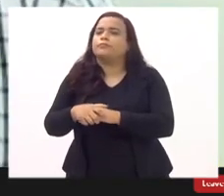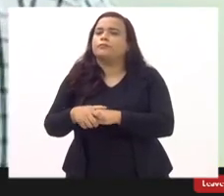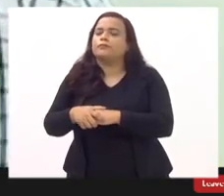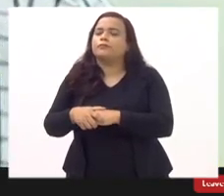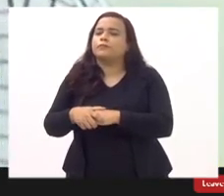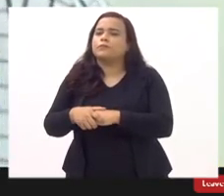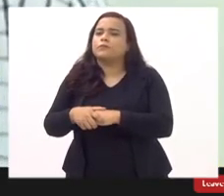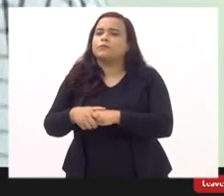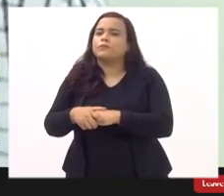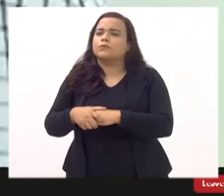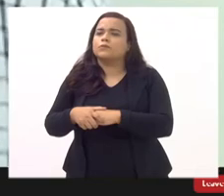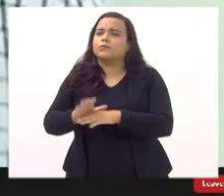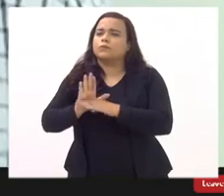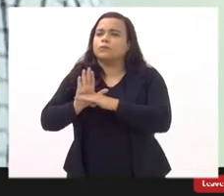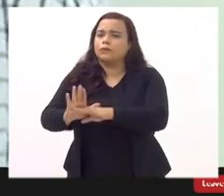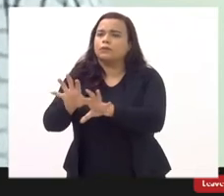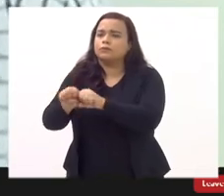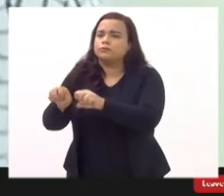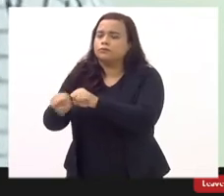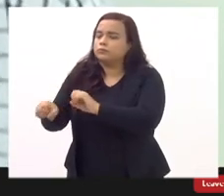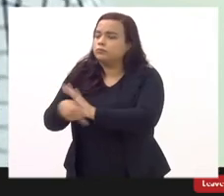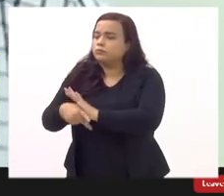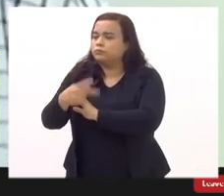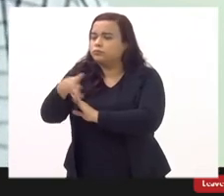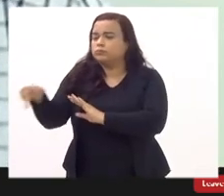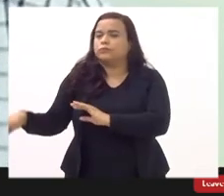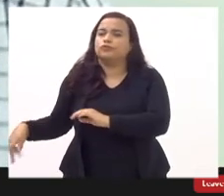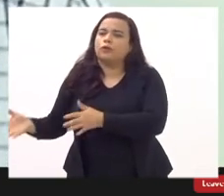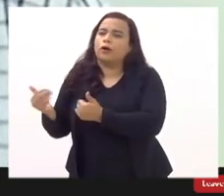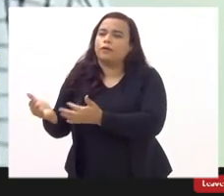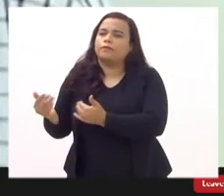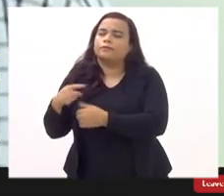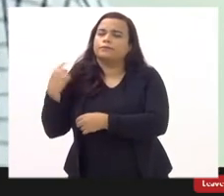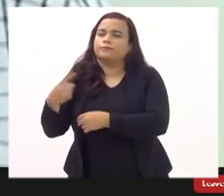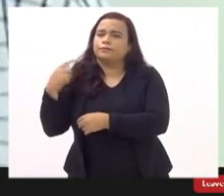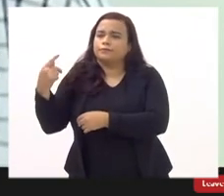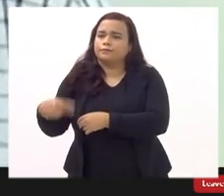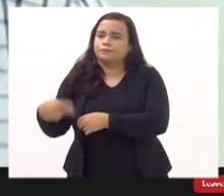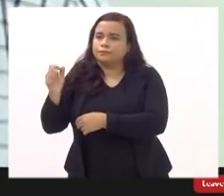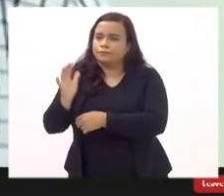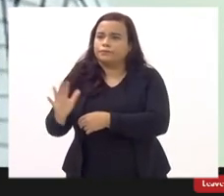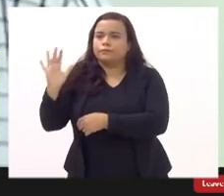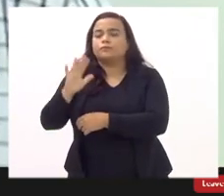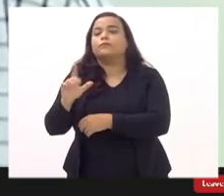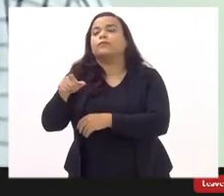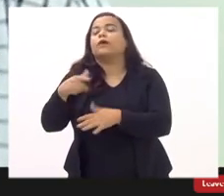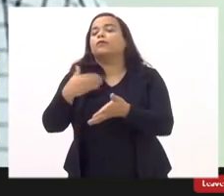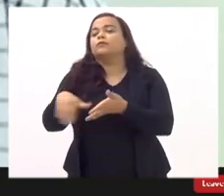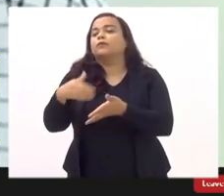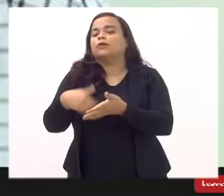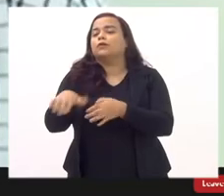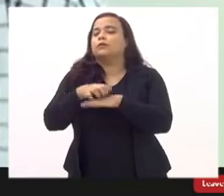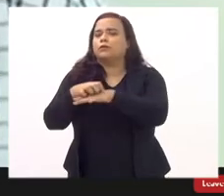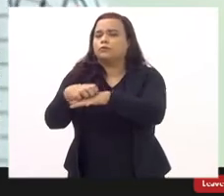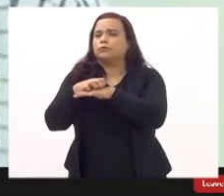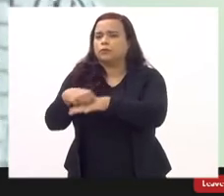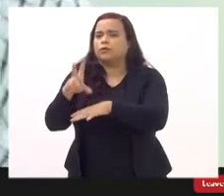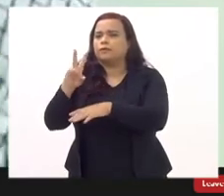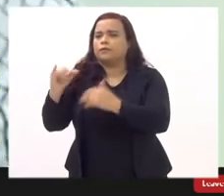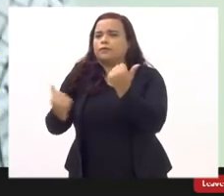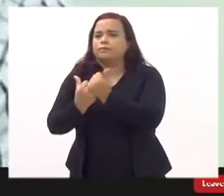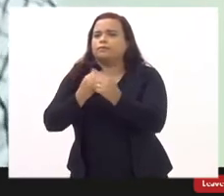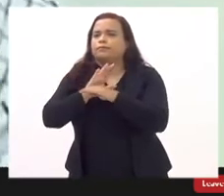para a formação, né, dos nossos jovens. A Secretaria de Transportes vai colaborar com esses esforços